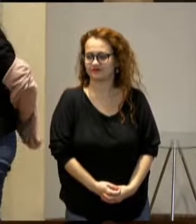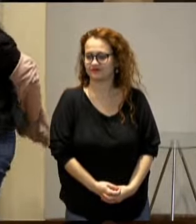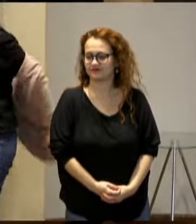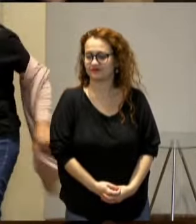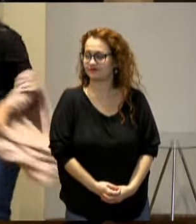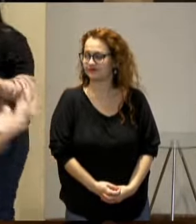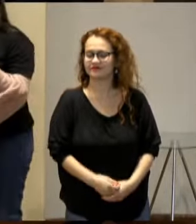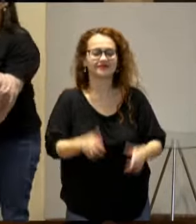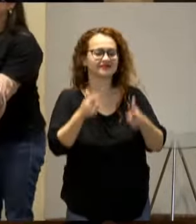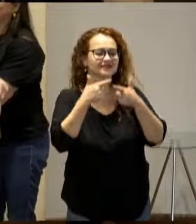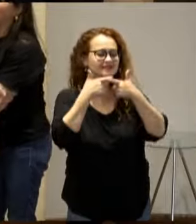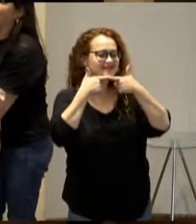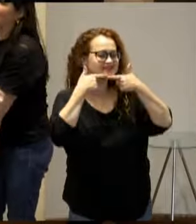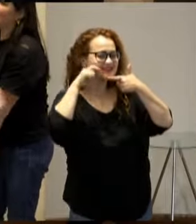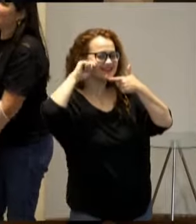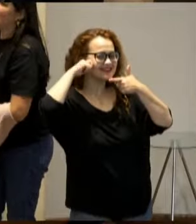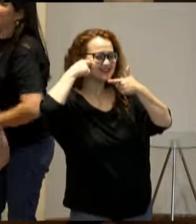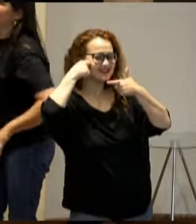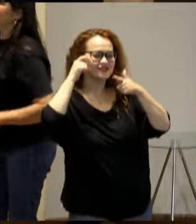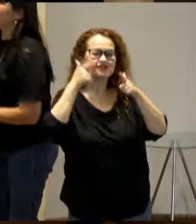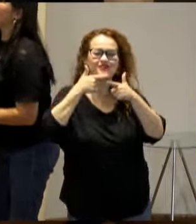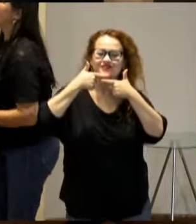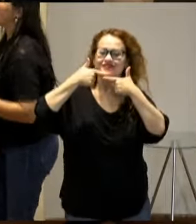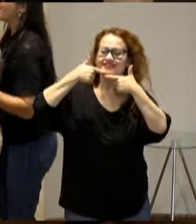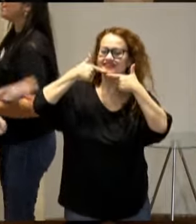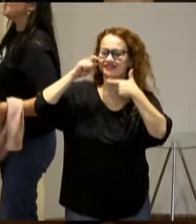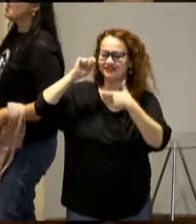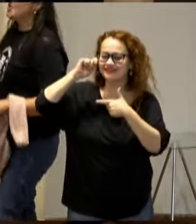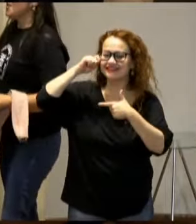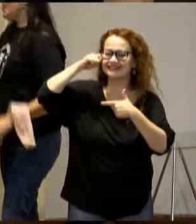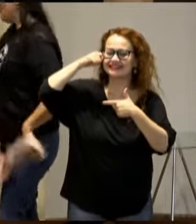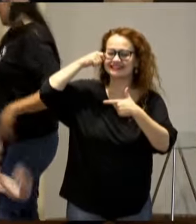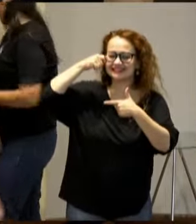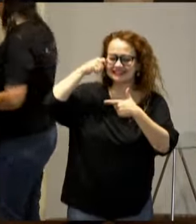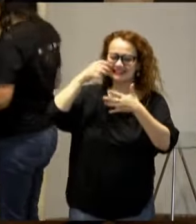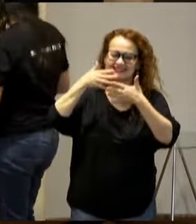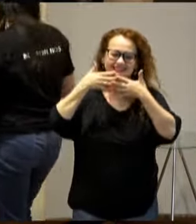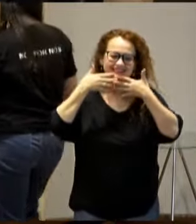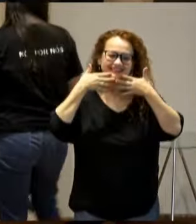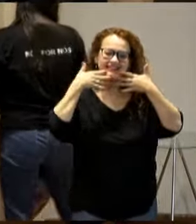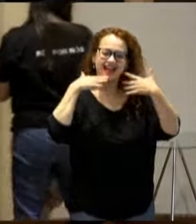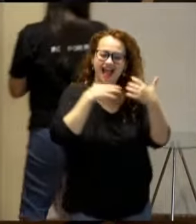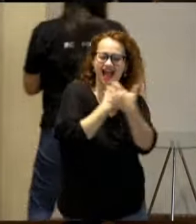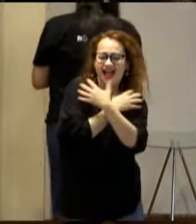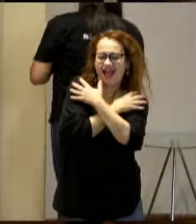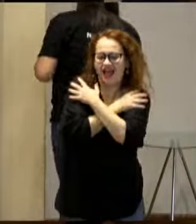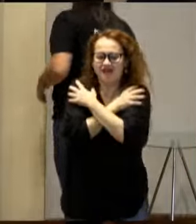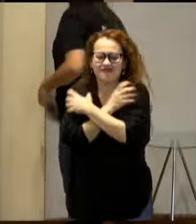Um sorriso negro. Um sorriso negro. Um abraço.